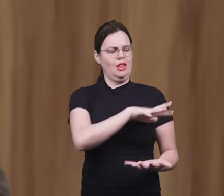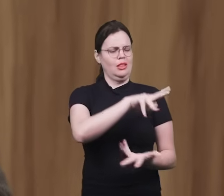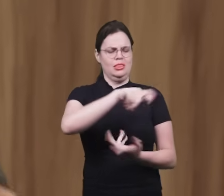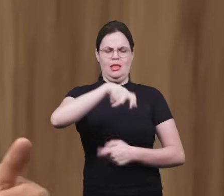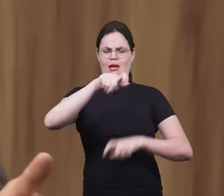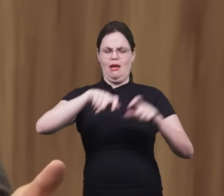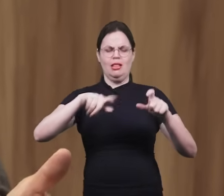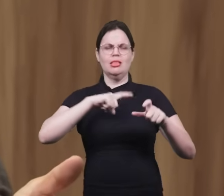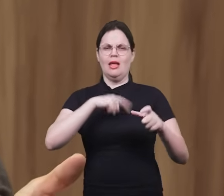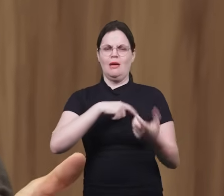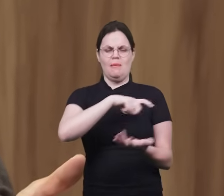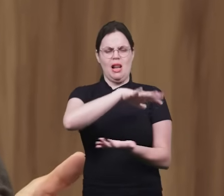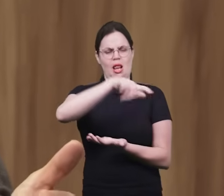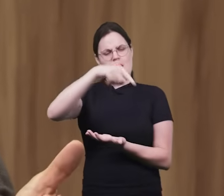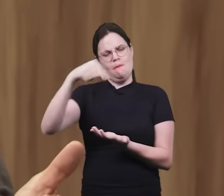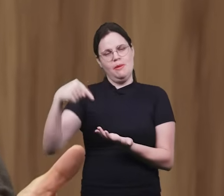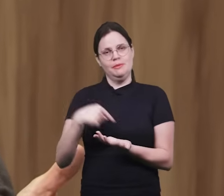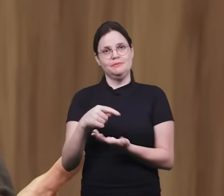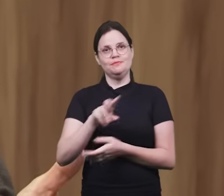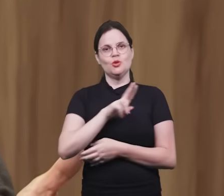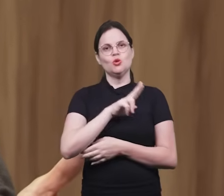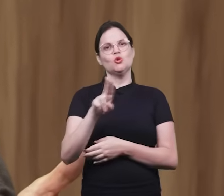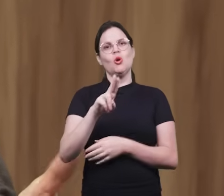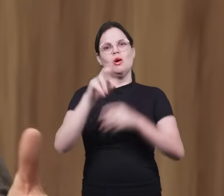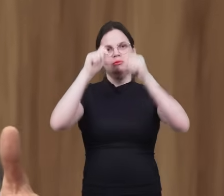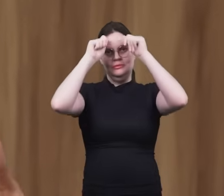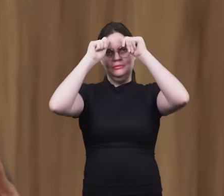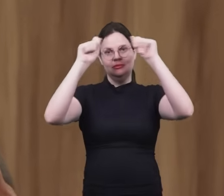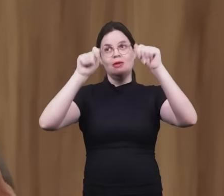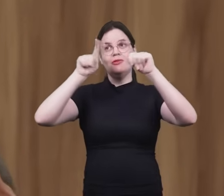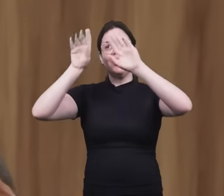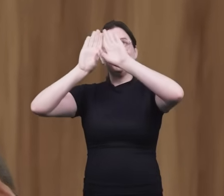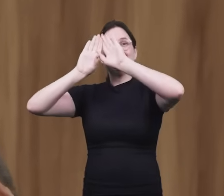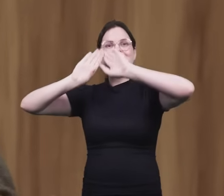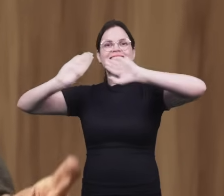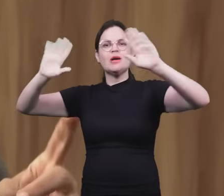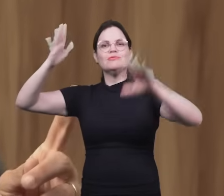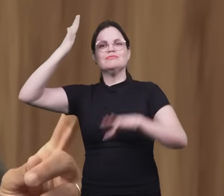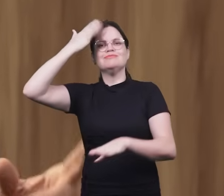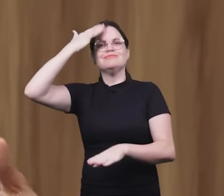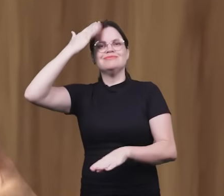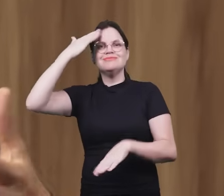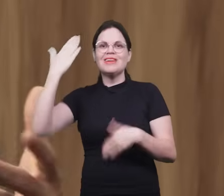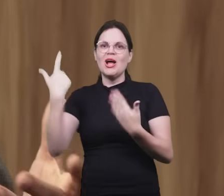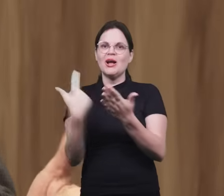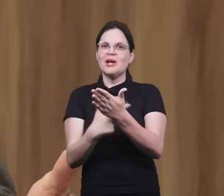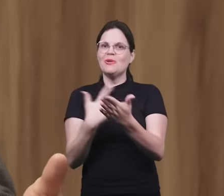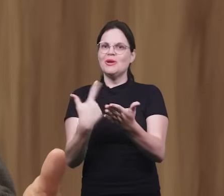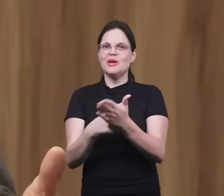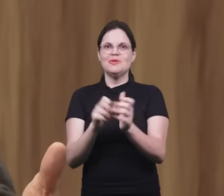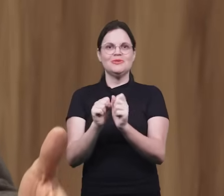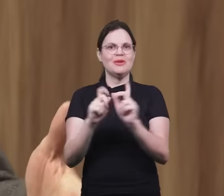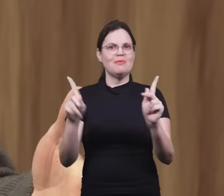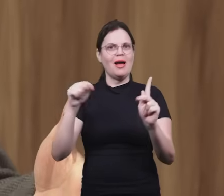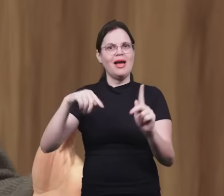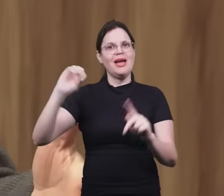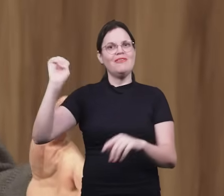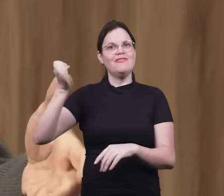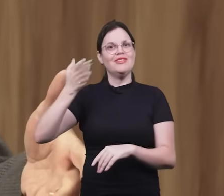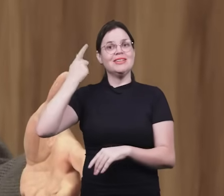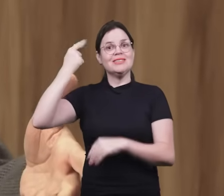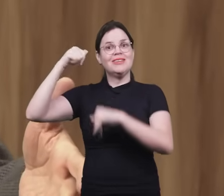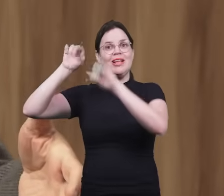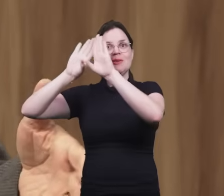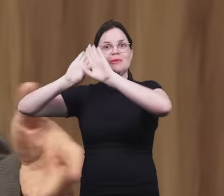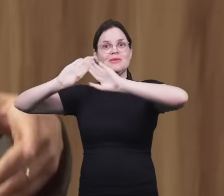E o interessante é que o nome de Antipas foi mencionado na eternidade. Né? Glória a Deus. O livro de Apocalipse ele é uma revelação que